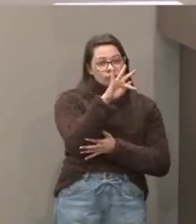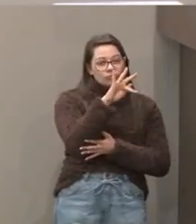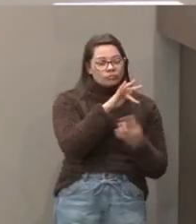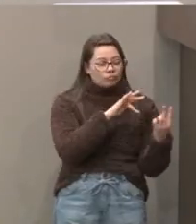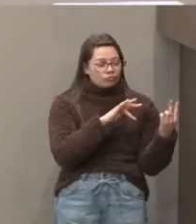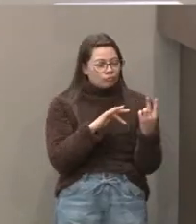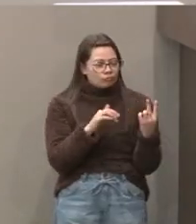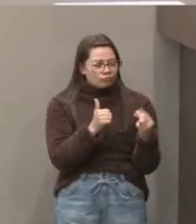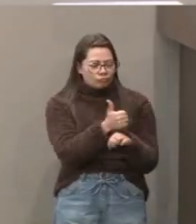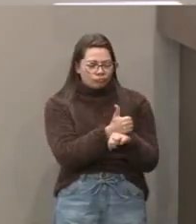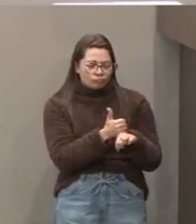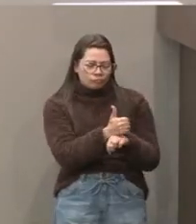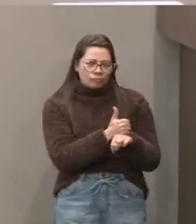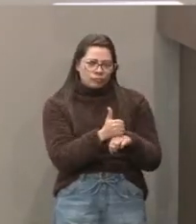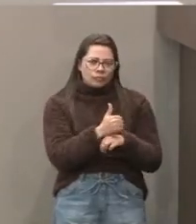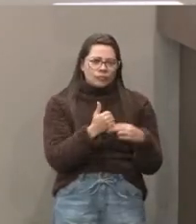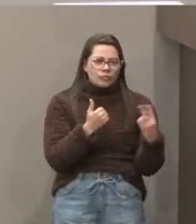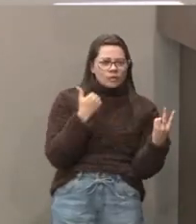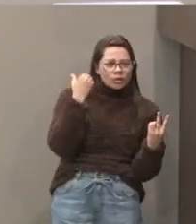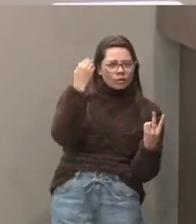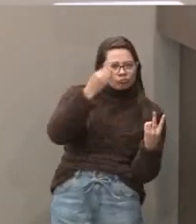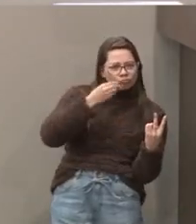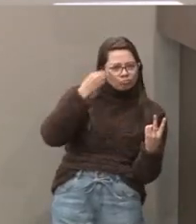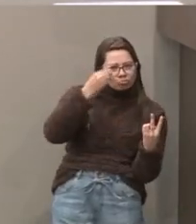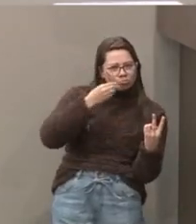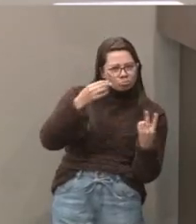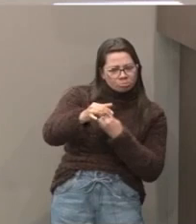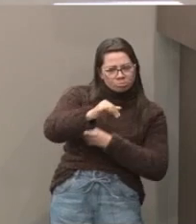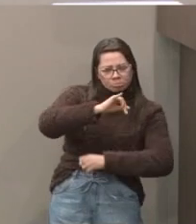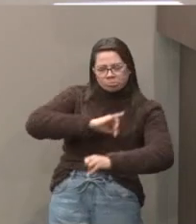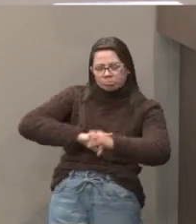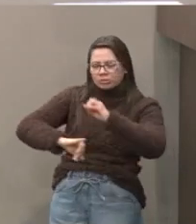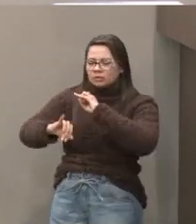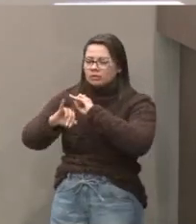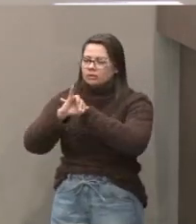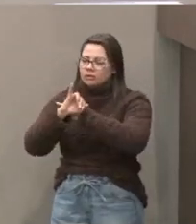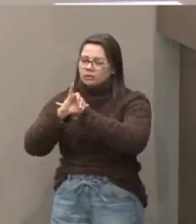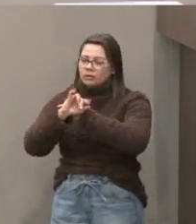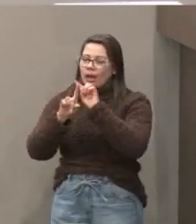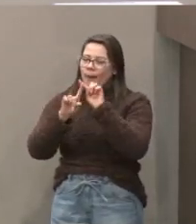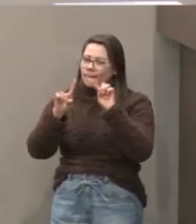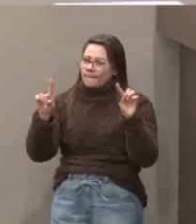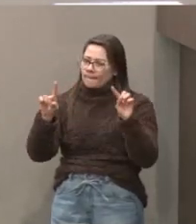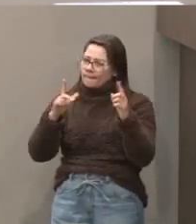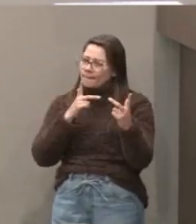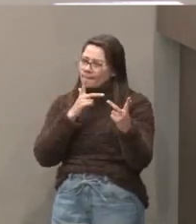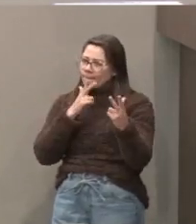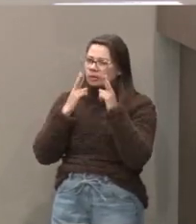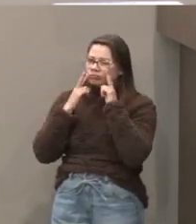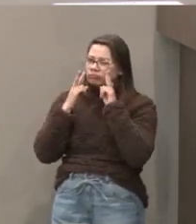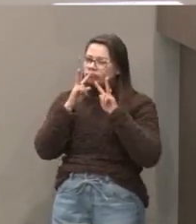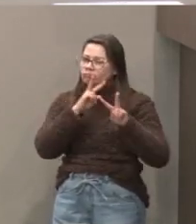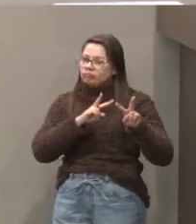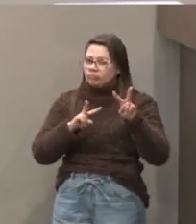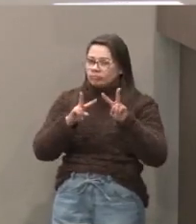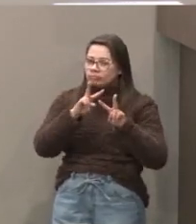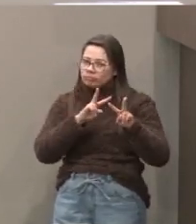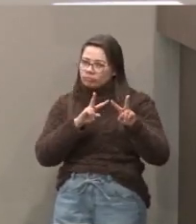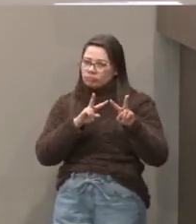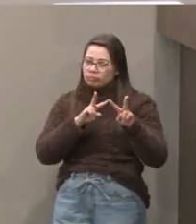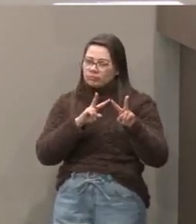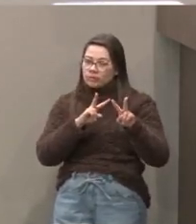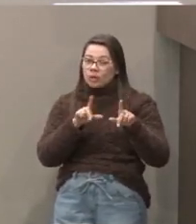2 profissionais, 2 experiências internacionais, mas com uma mesma visão.